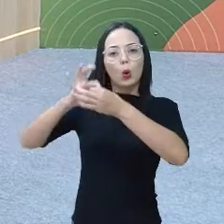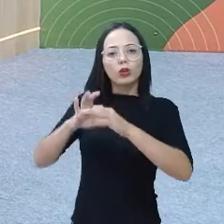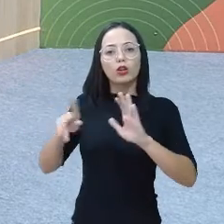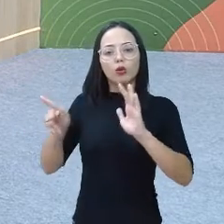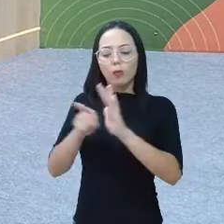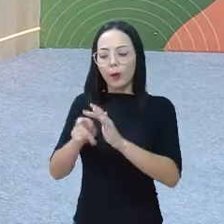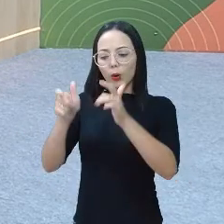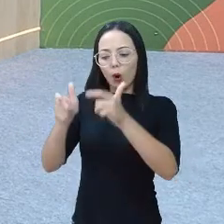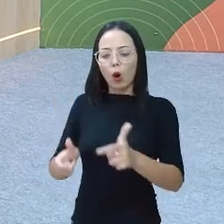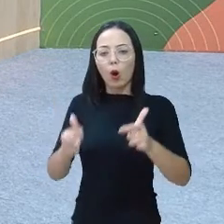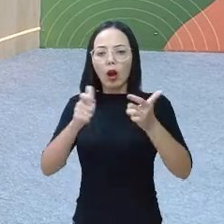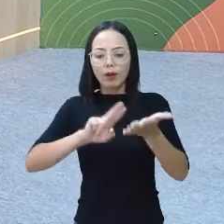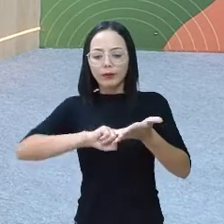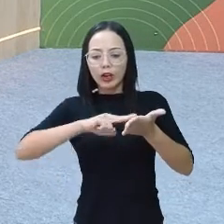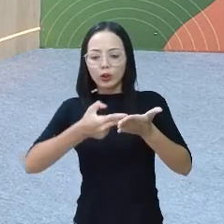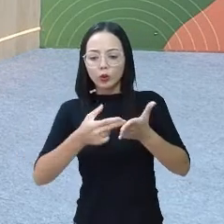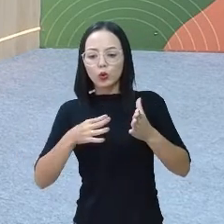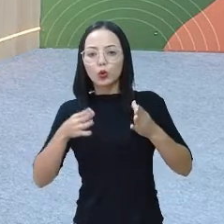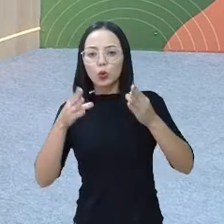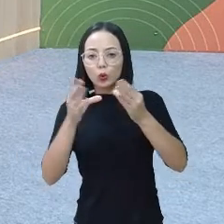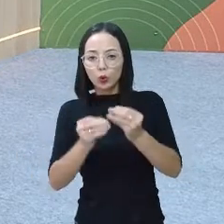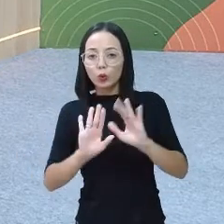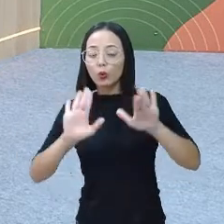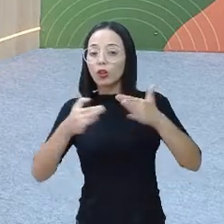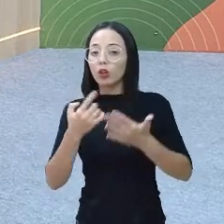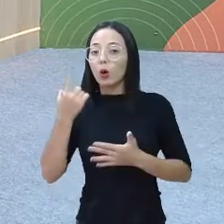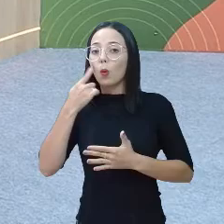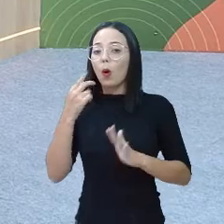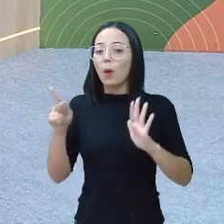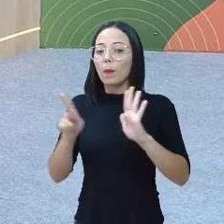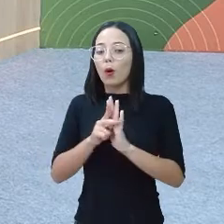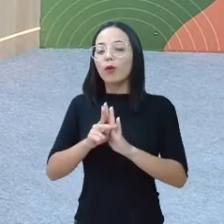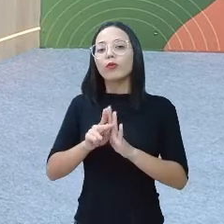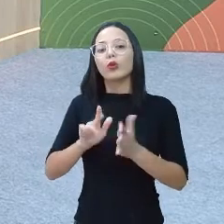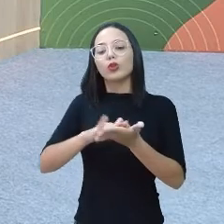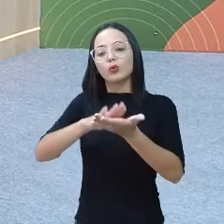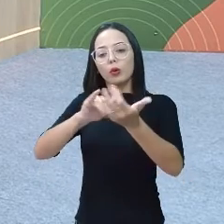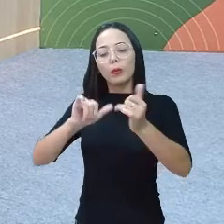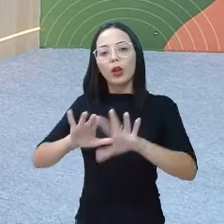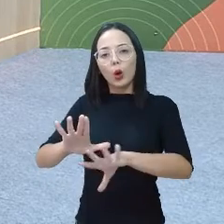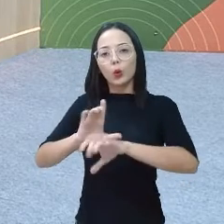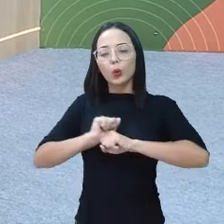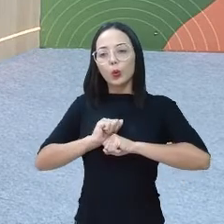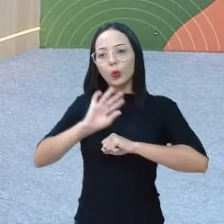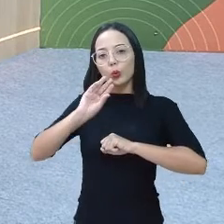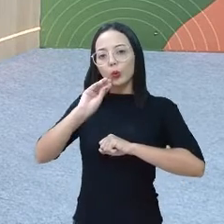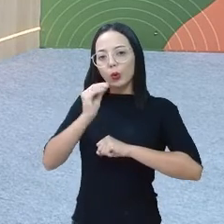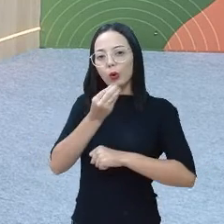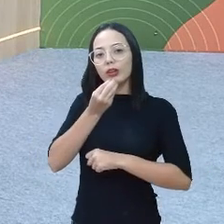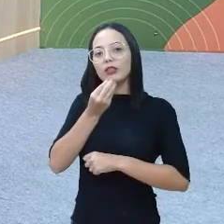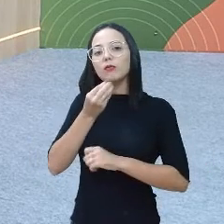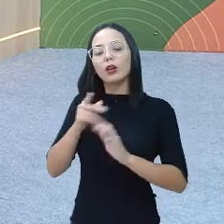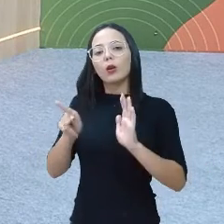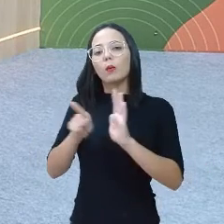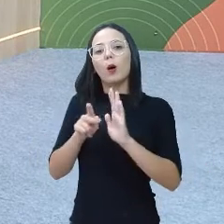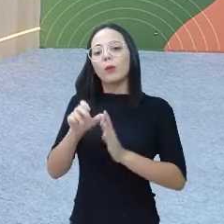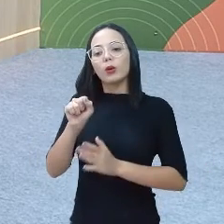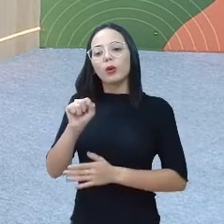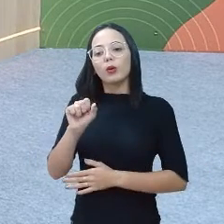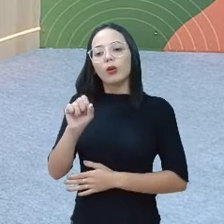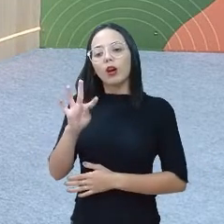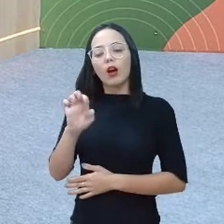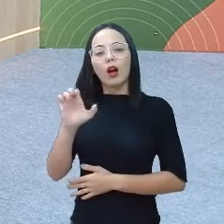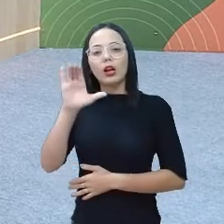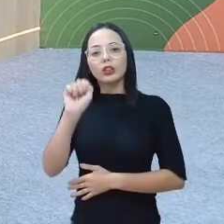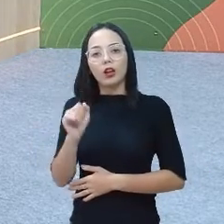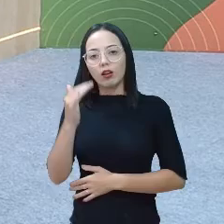tudo, traduz tudo aquilo ali. Então, os espanhóis eles vão adquirindo um conhecimento, né, sobre os astecas, por exemplo,